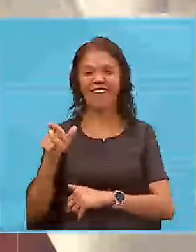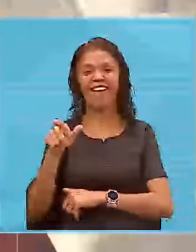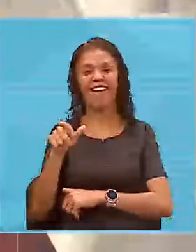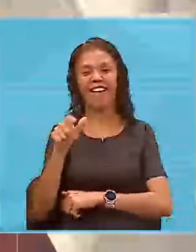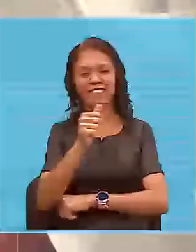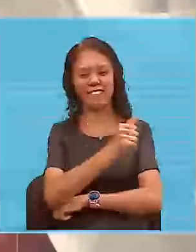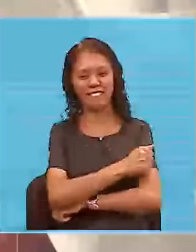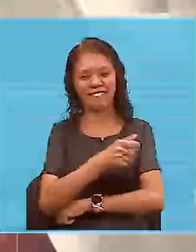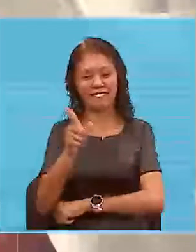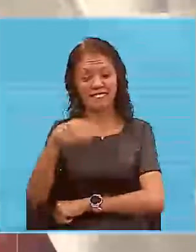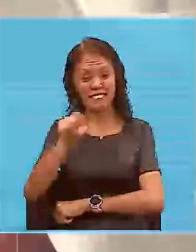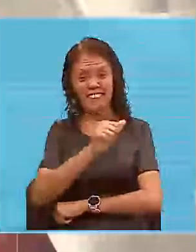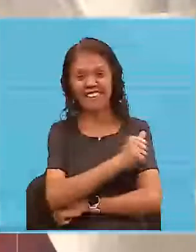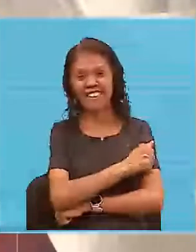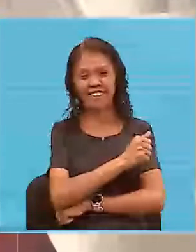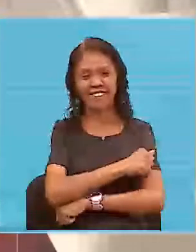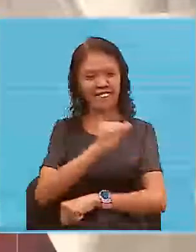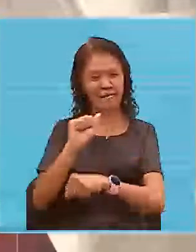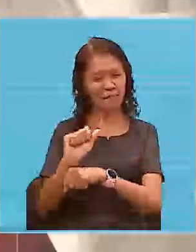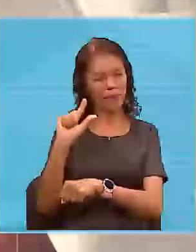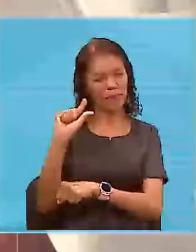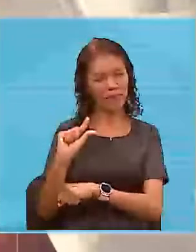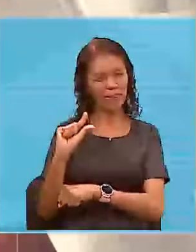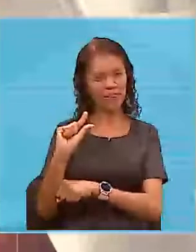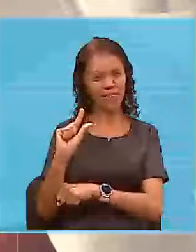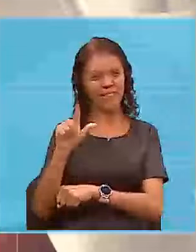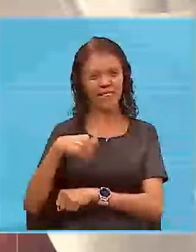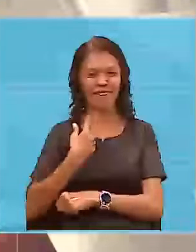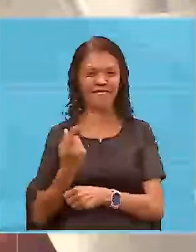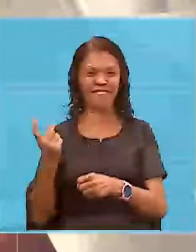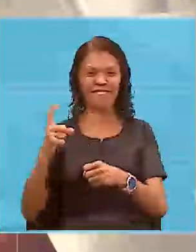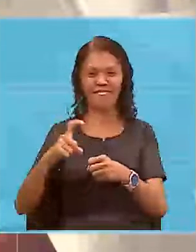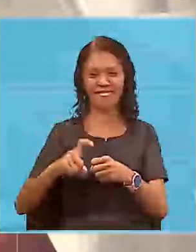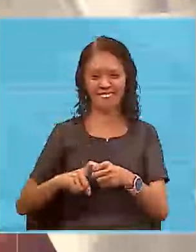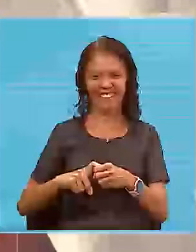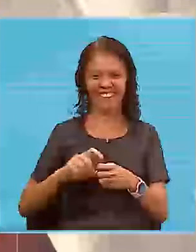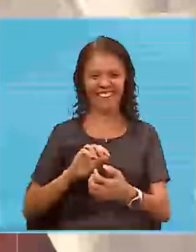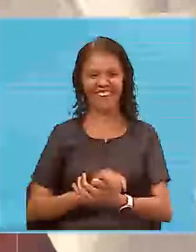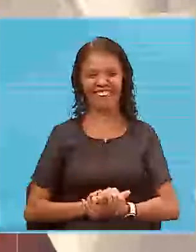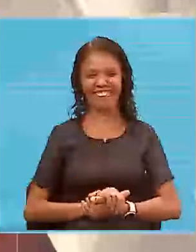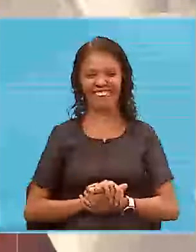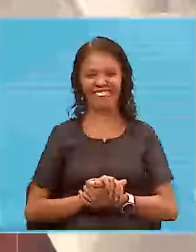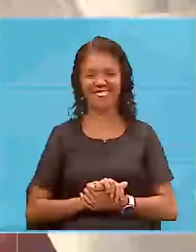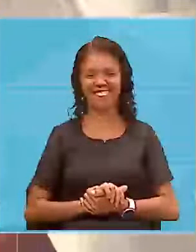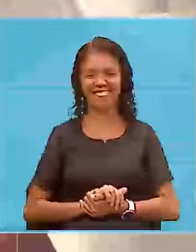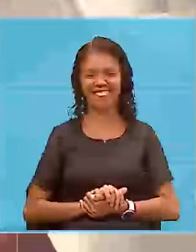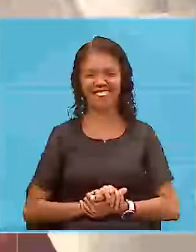aluno. A gente volta já já com muito mais assunto. Até já.